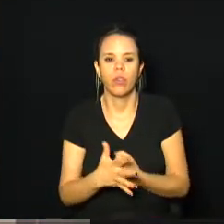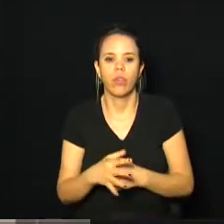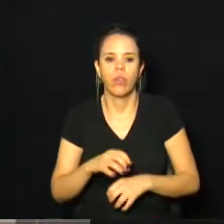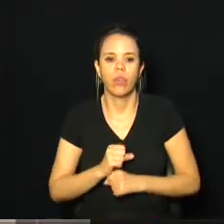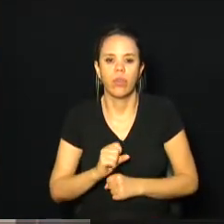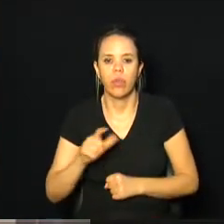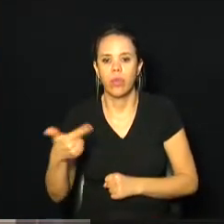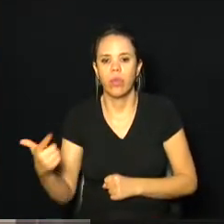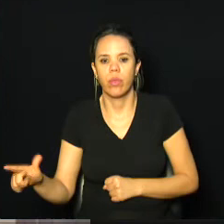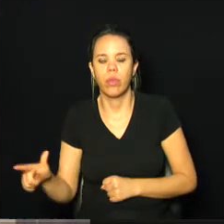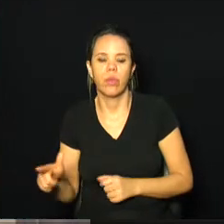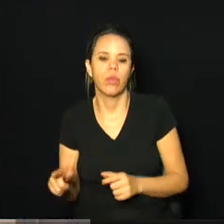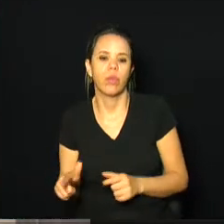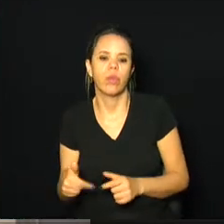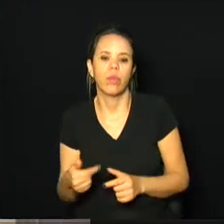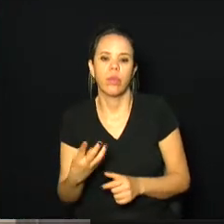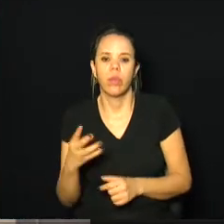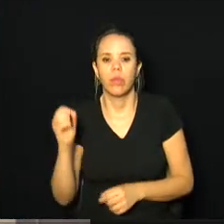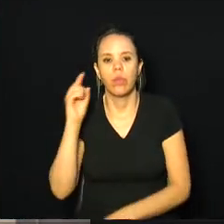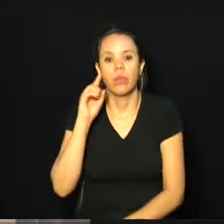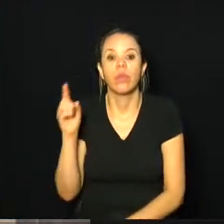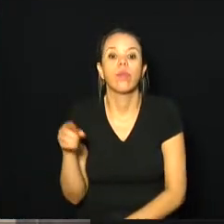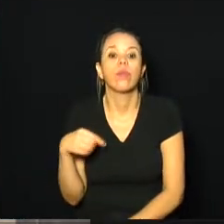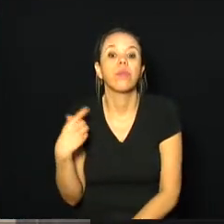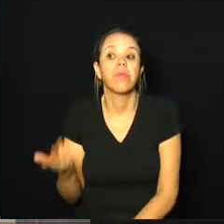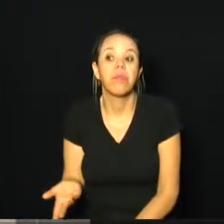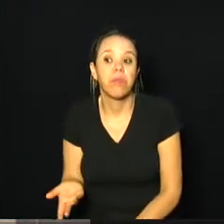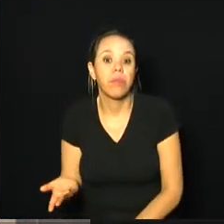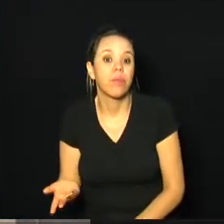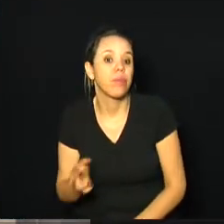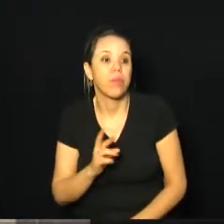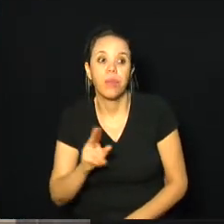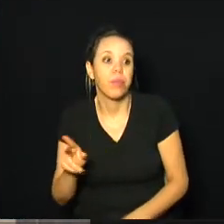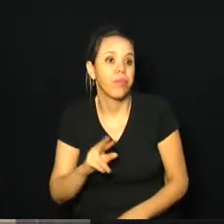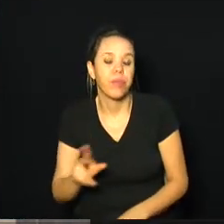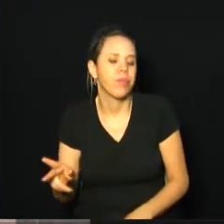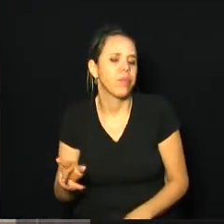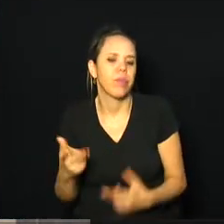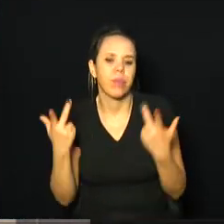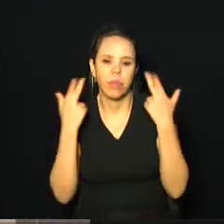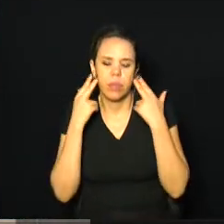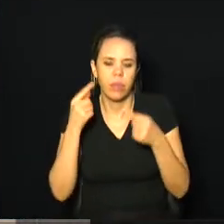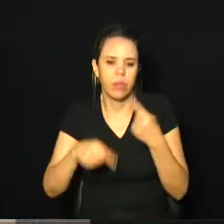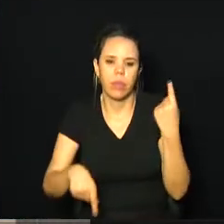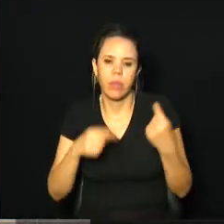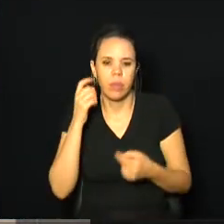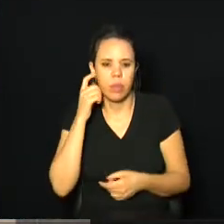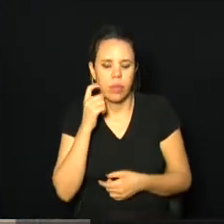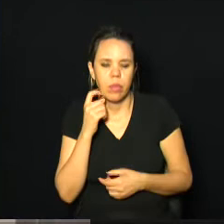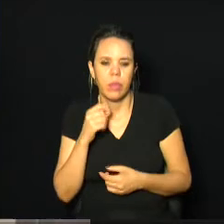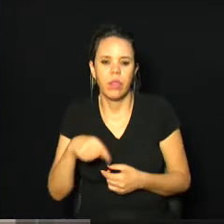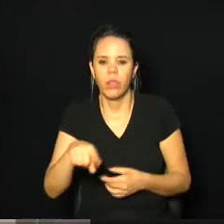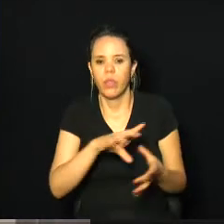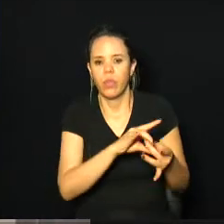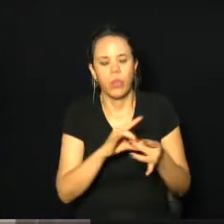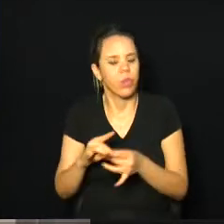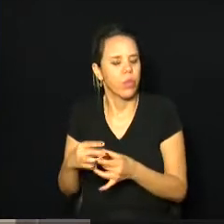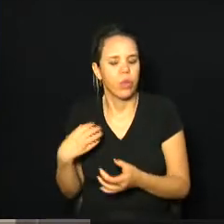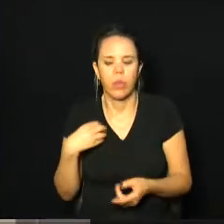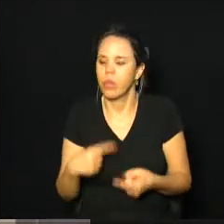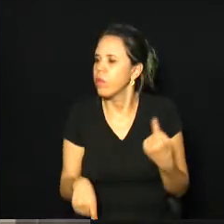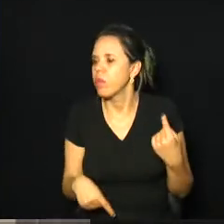aí jogou depois de 40 dias. Quer dizer, não é uma circunstância legal de você ir para a Olimpíada nessa